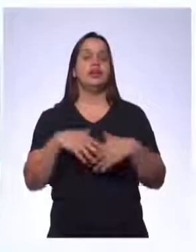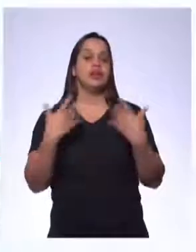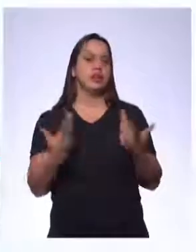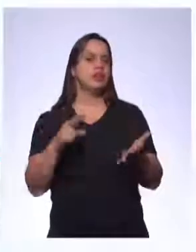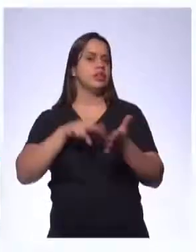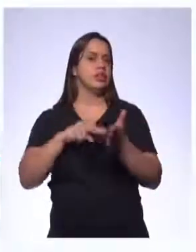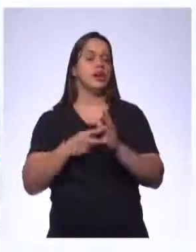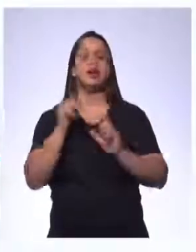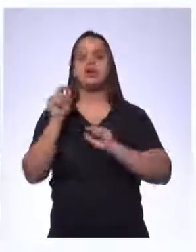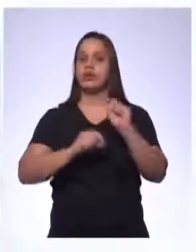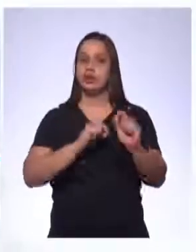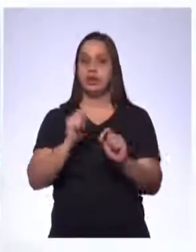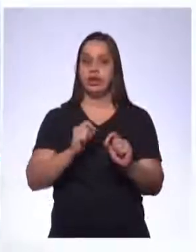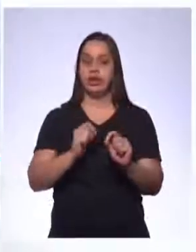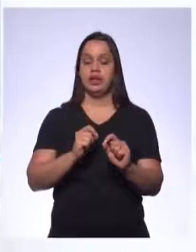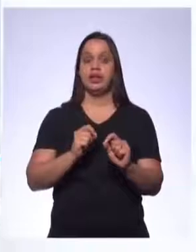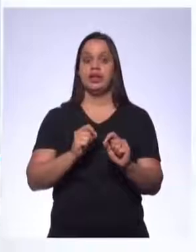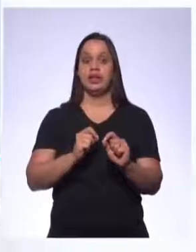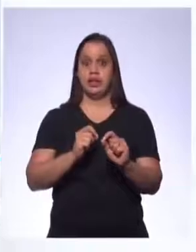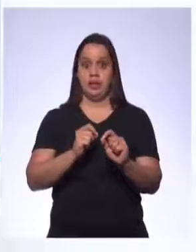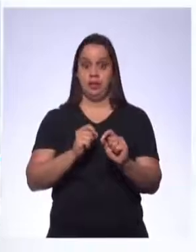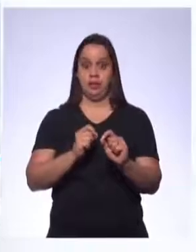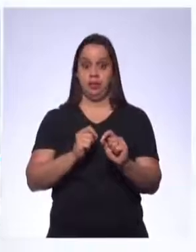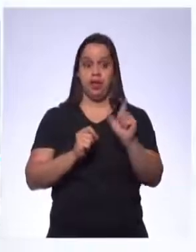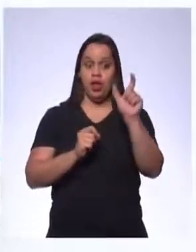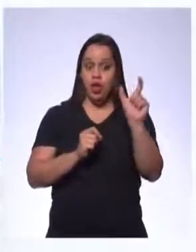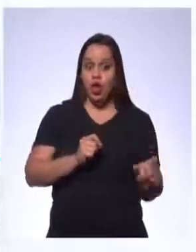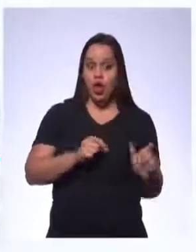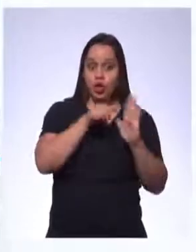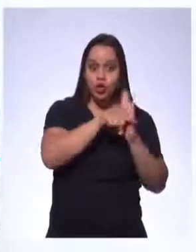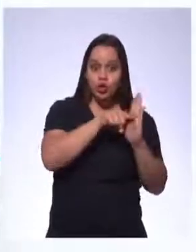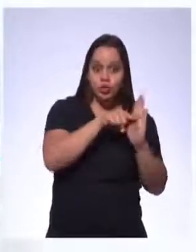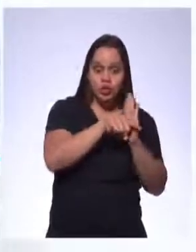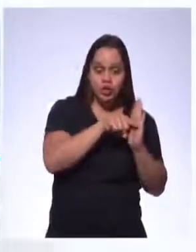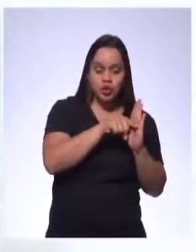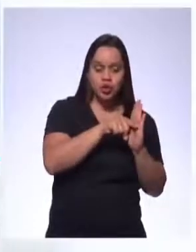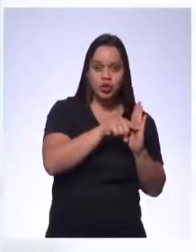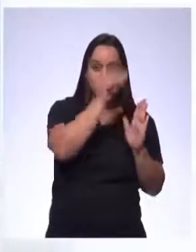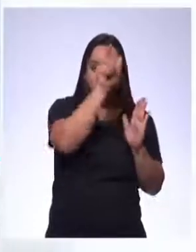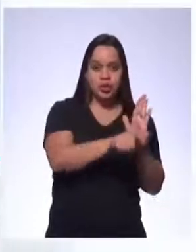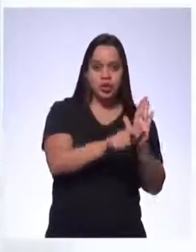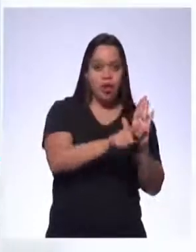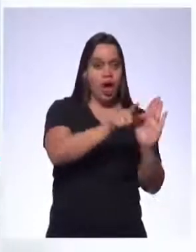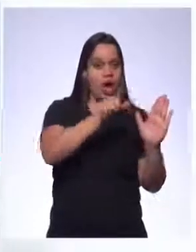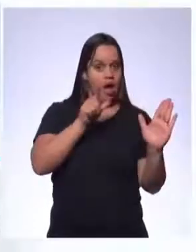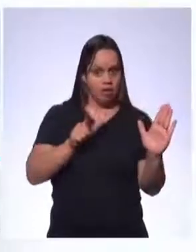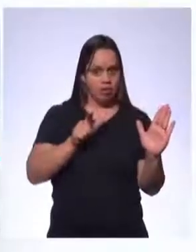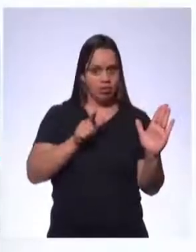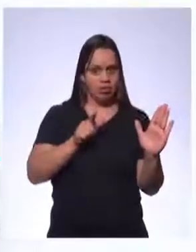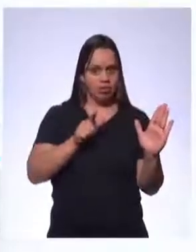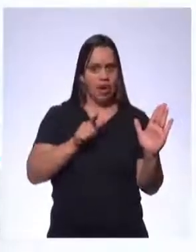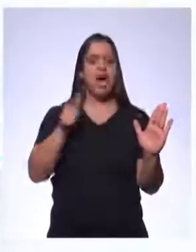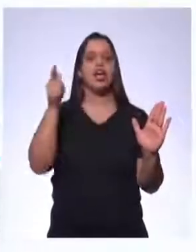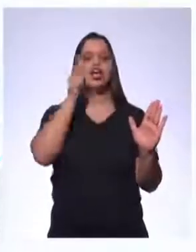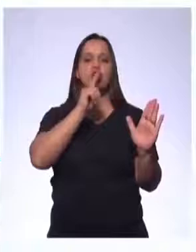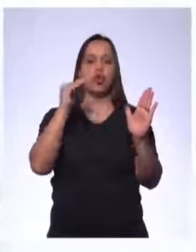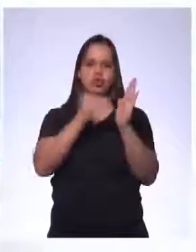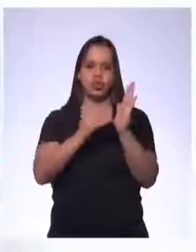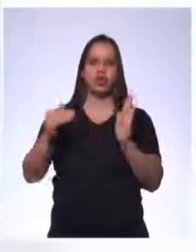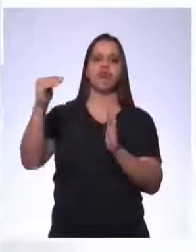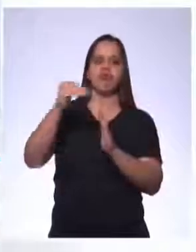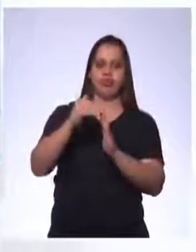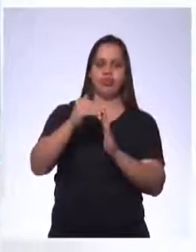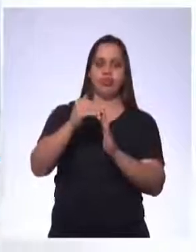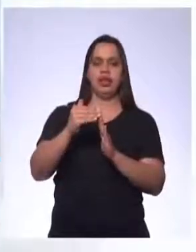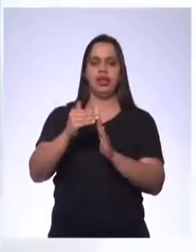dizer com isso? Que ele estudou os físicos que estiveram antes dele, por isso ele conseguiu enxergar mais longe. O que eu quero que você perceba é que na história